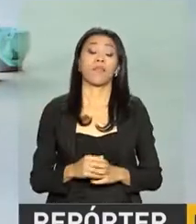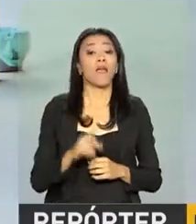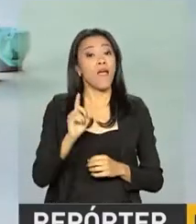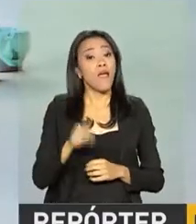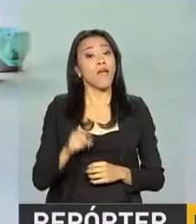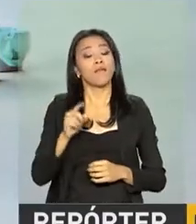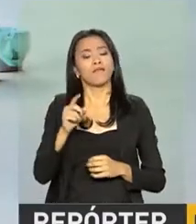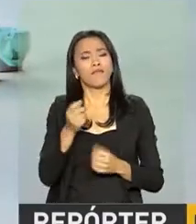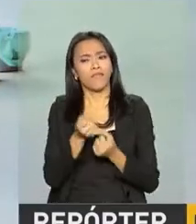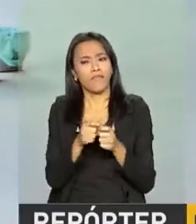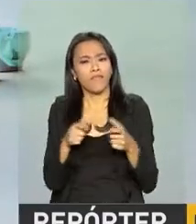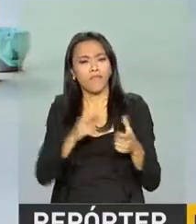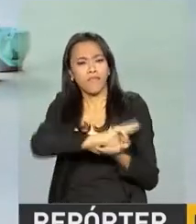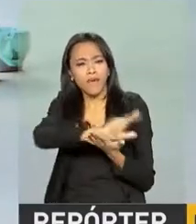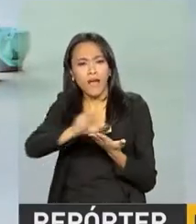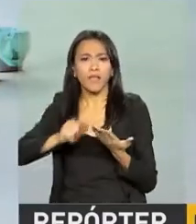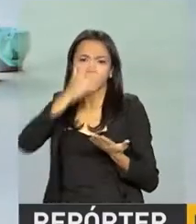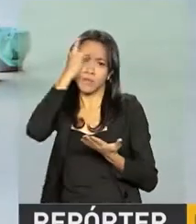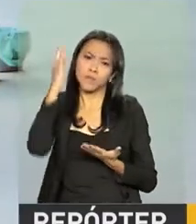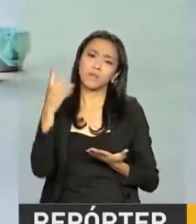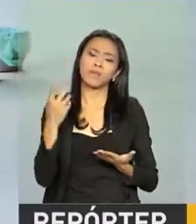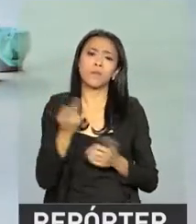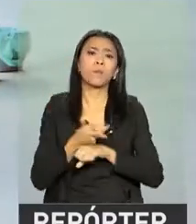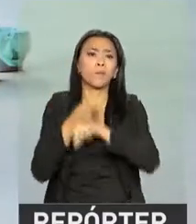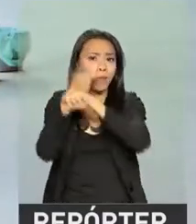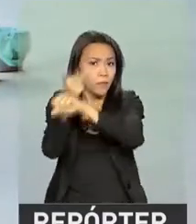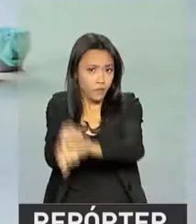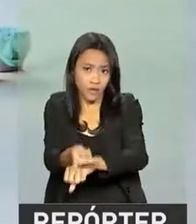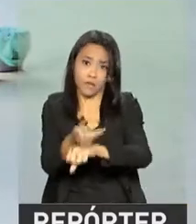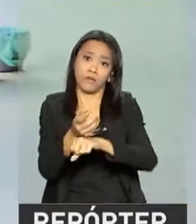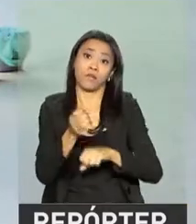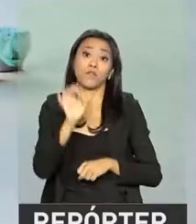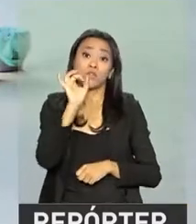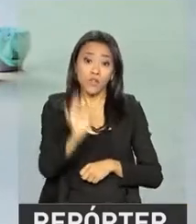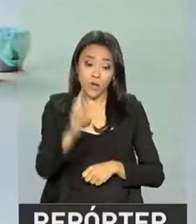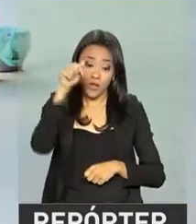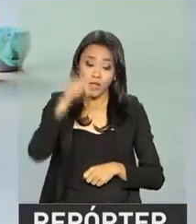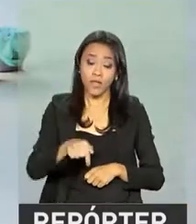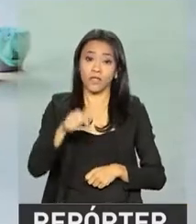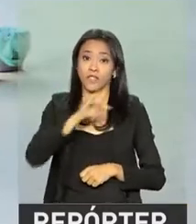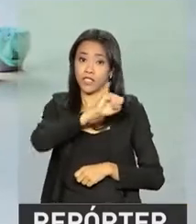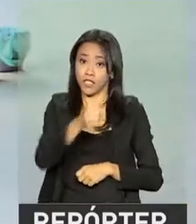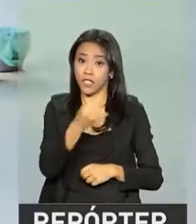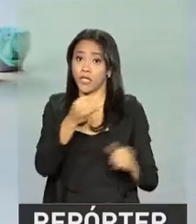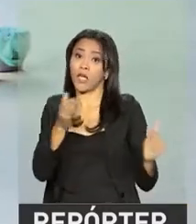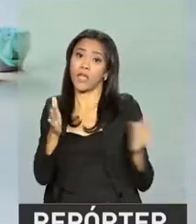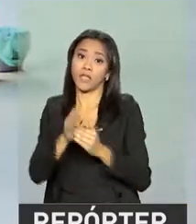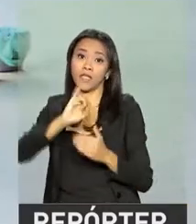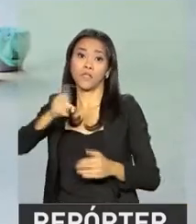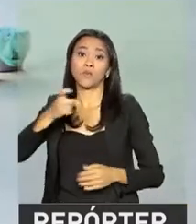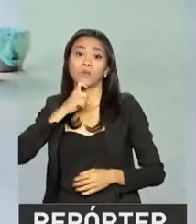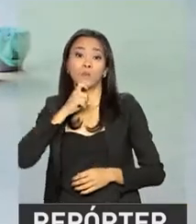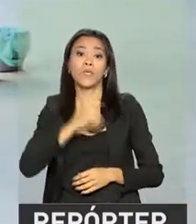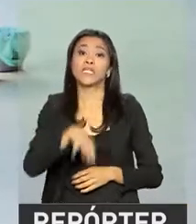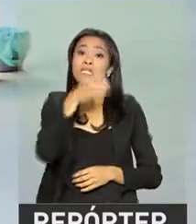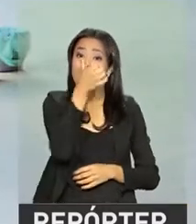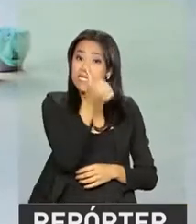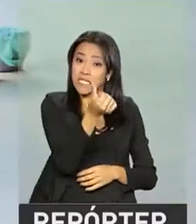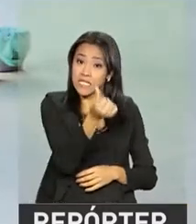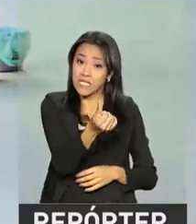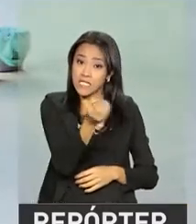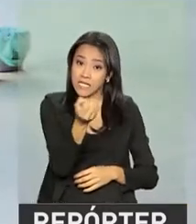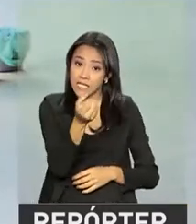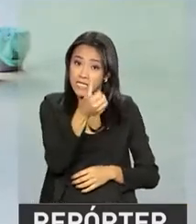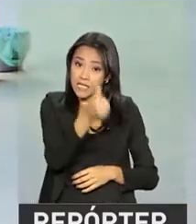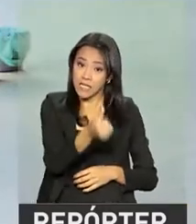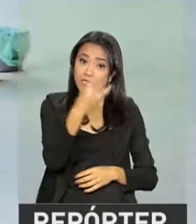muitos brasileiros têm feito nos últimos tempos só neste ano de janeiro a julho foram 630 mil novos